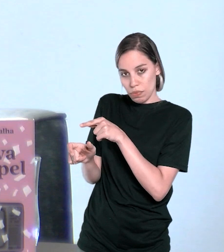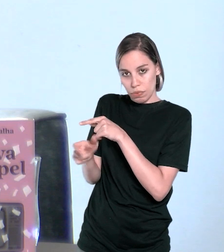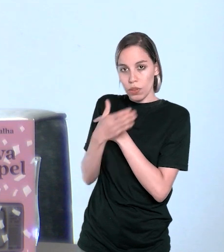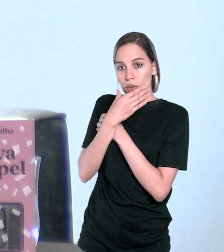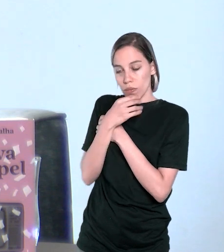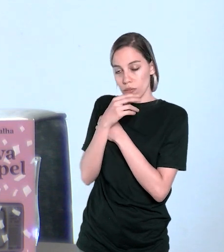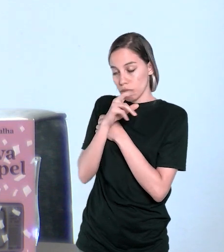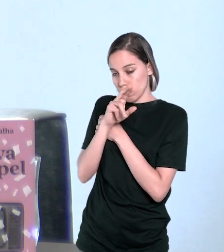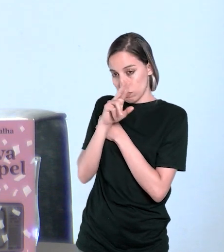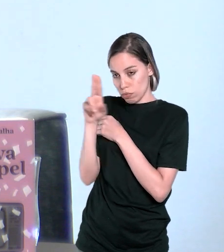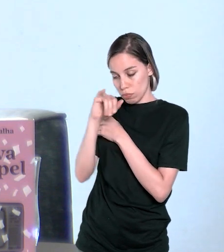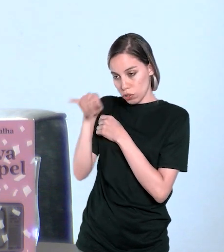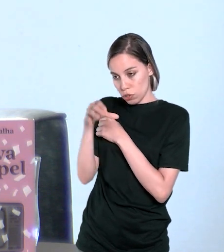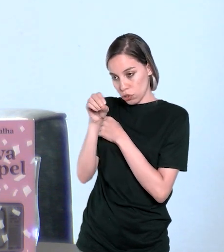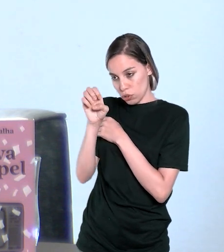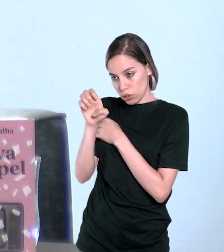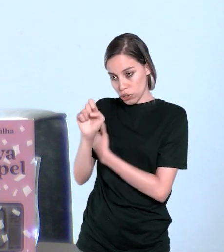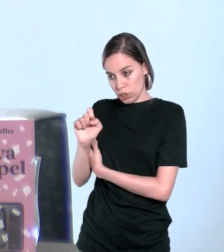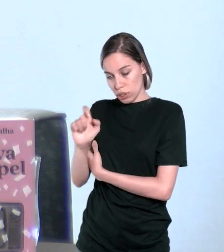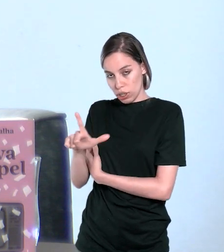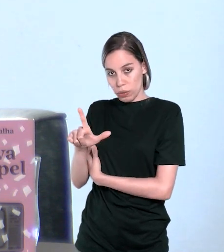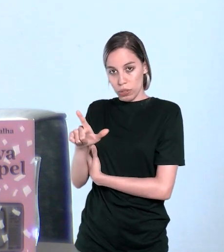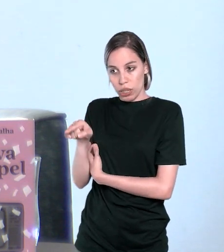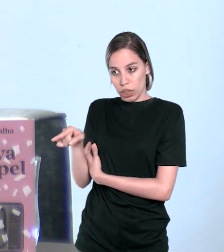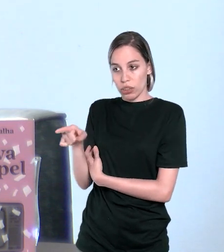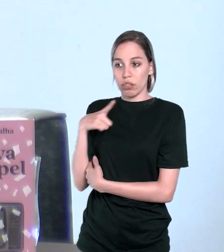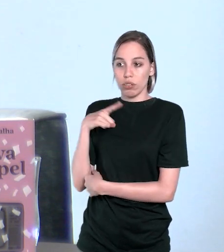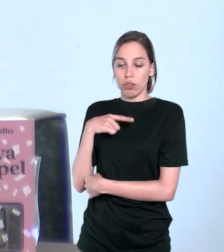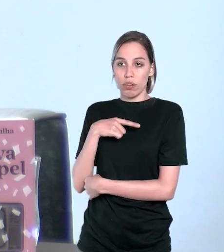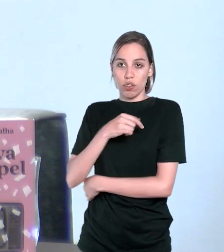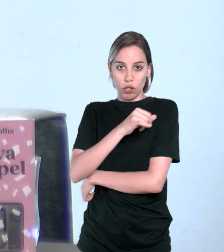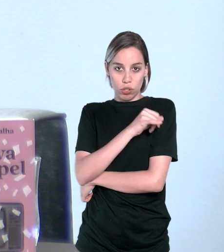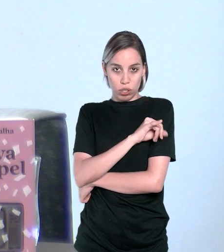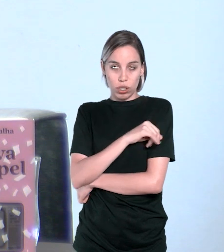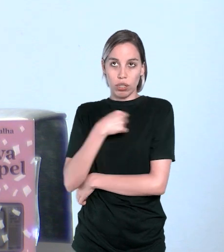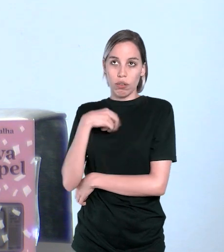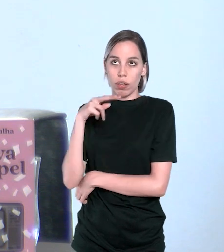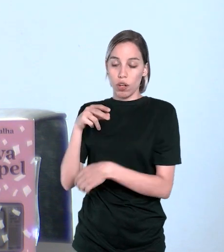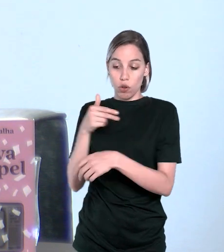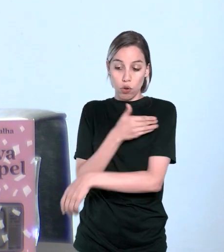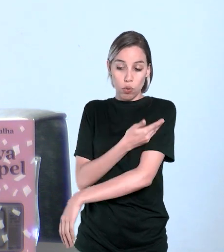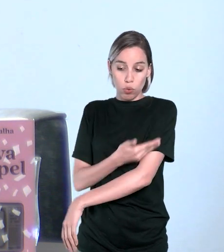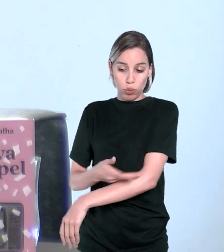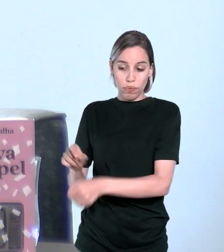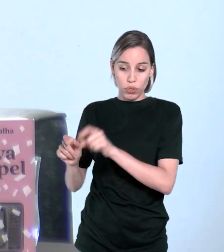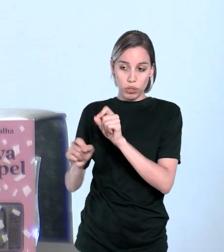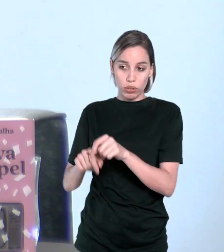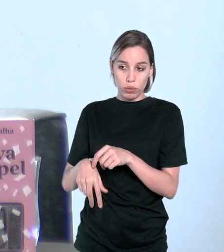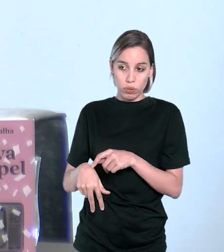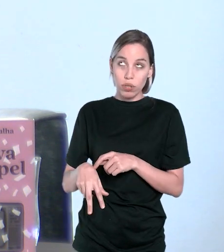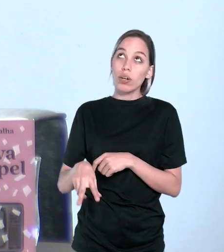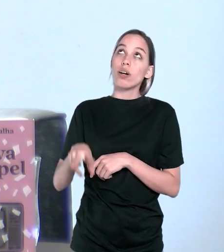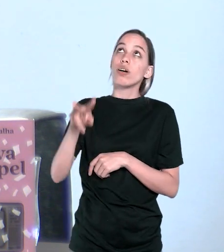Copacabana, ele tinha o hábito de olhar para cima e avaliar de onde ele poderia se jogar. Essa frase